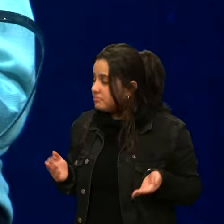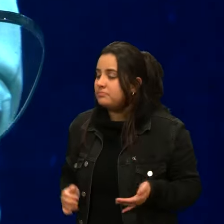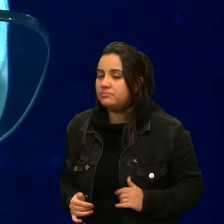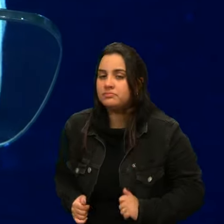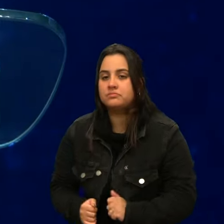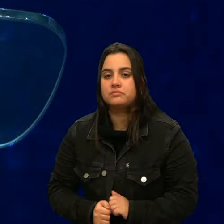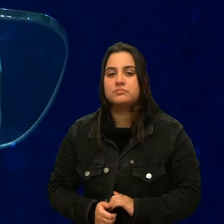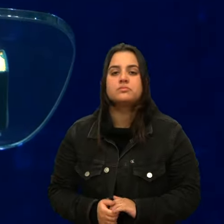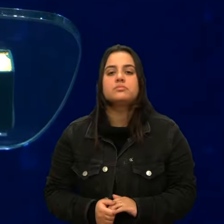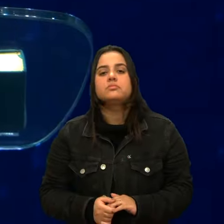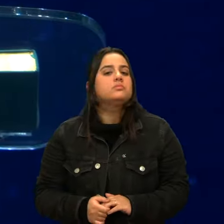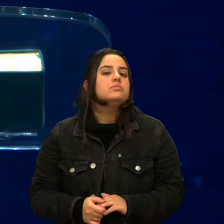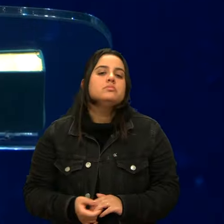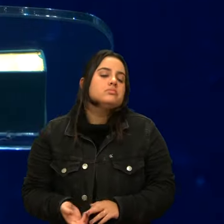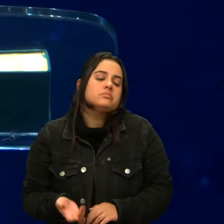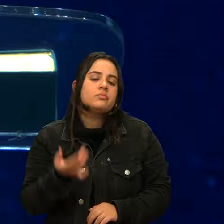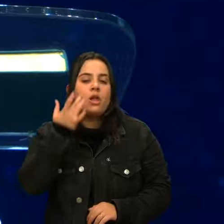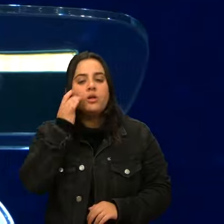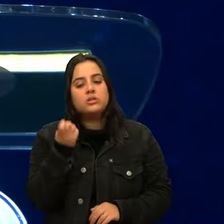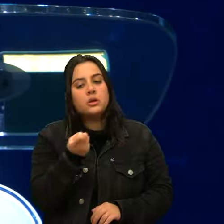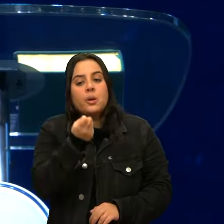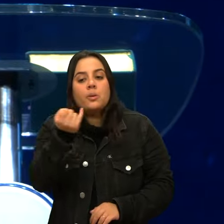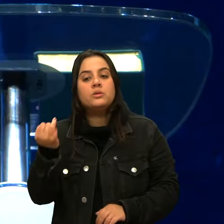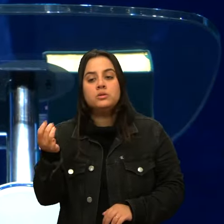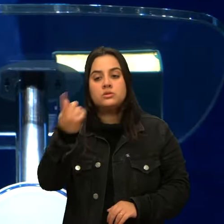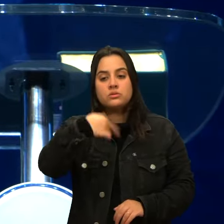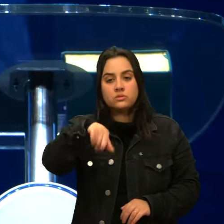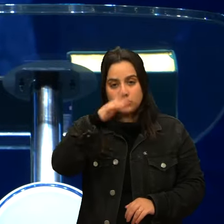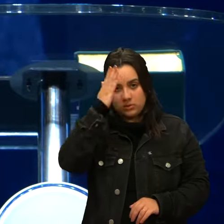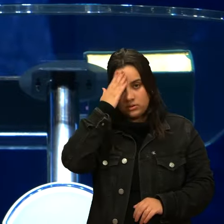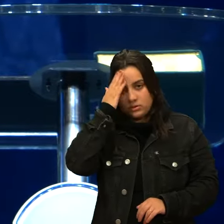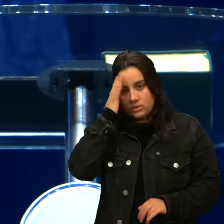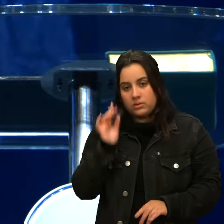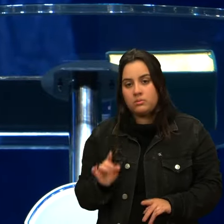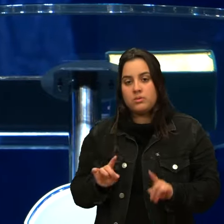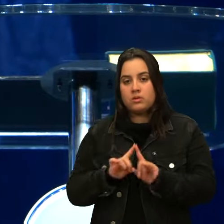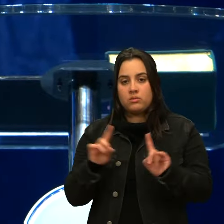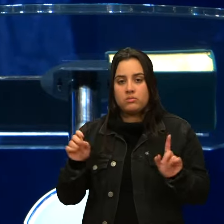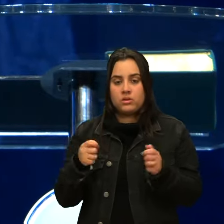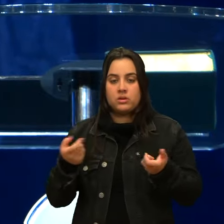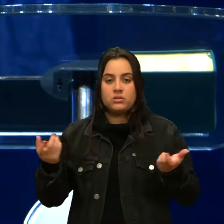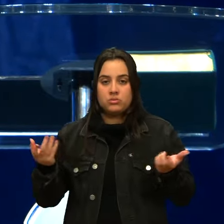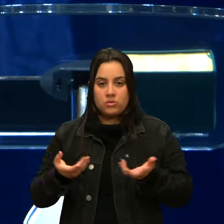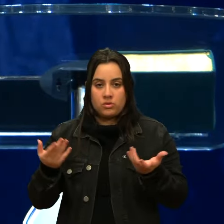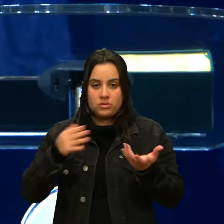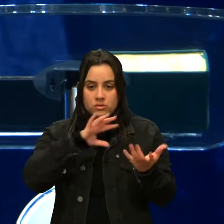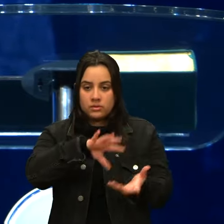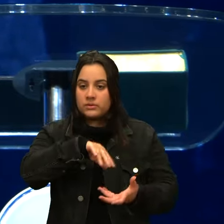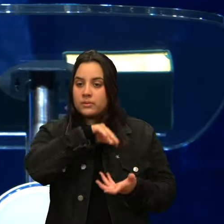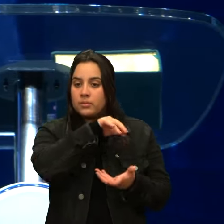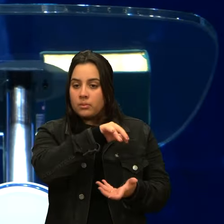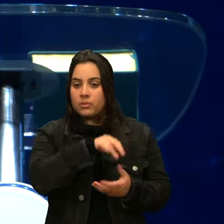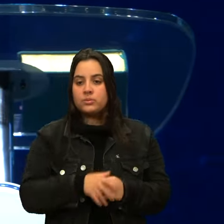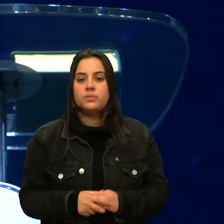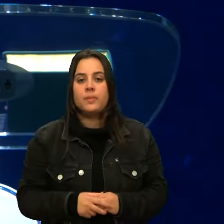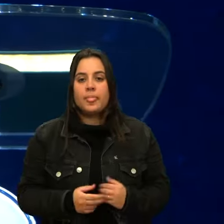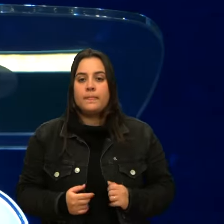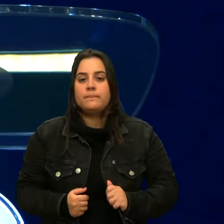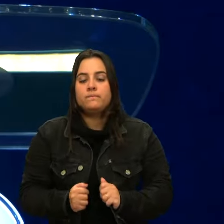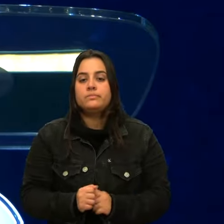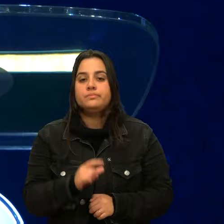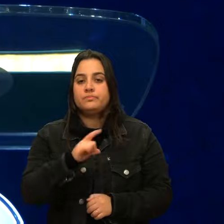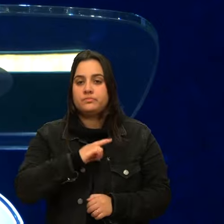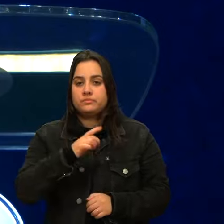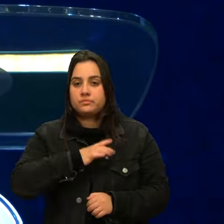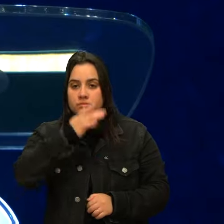Eu não sei quantos de vocês sabem, mas a gente hoje, no nosso mundo, existem muitos